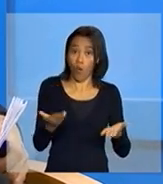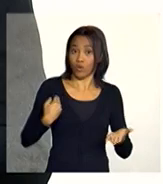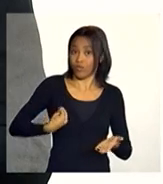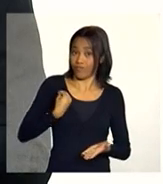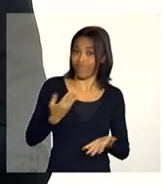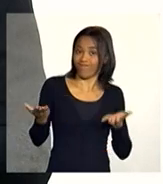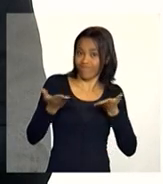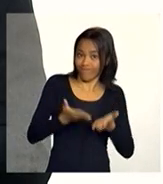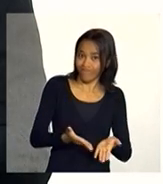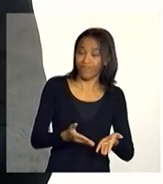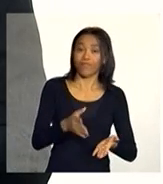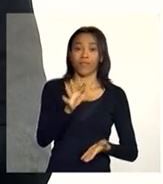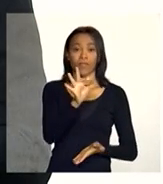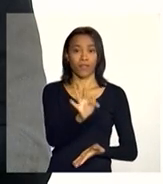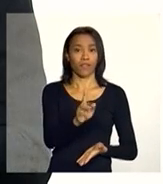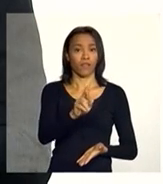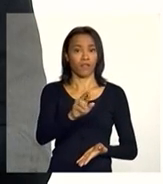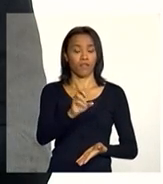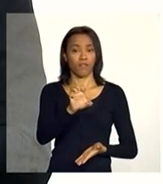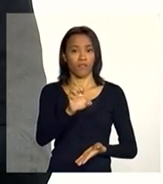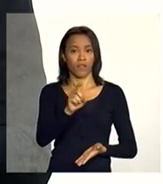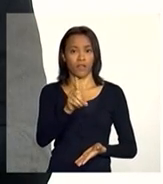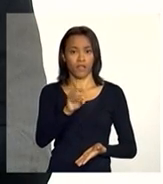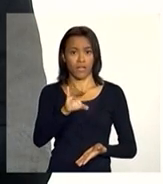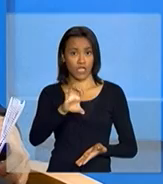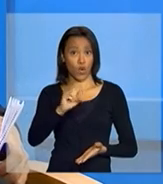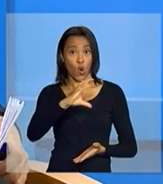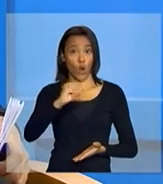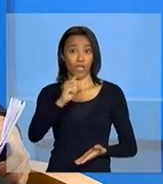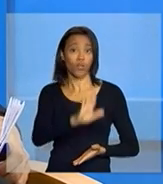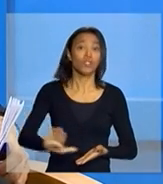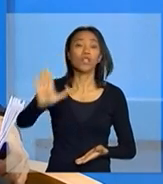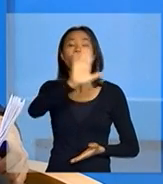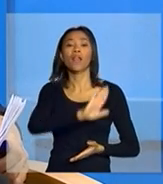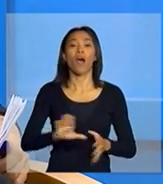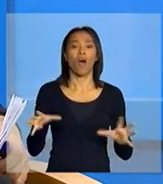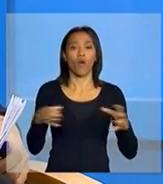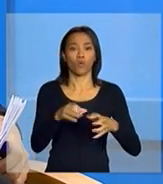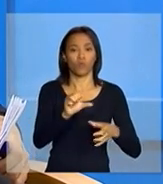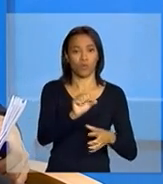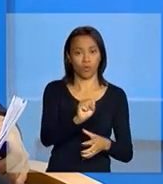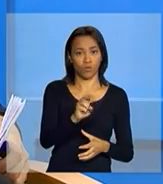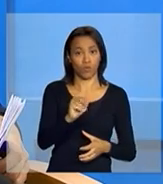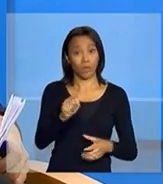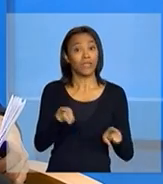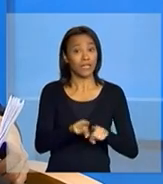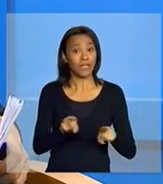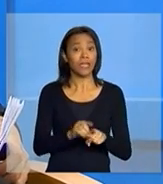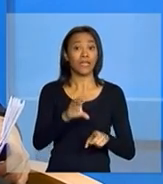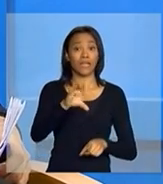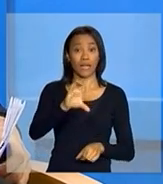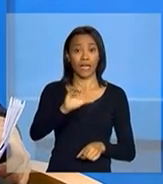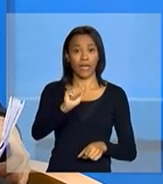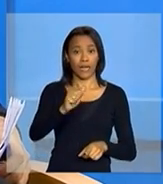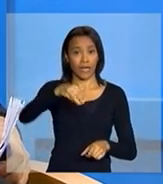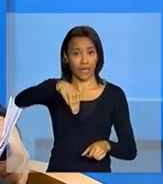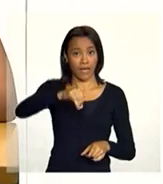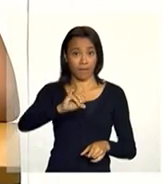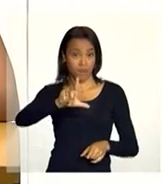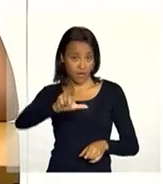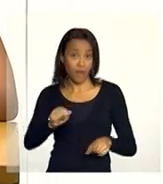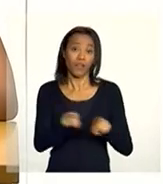conosco Frederico Palma Coordenador Geral do rede suas e Camila Sato coordenadora da rede